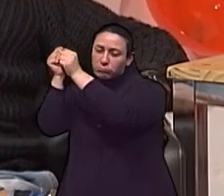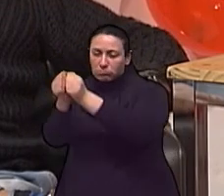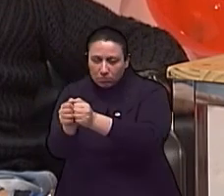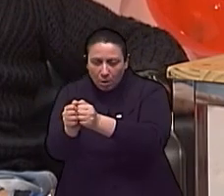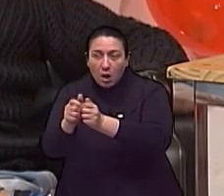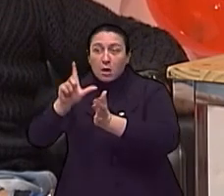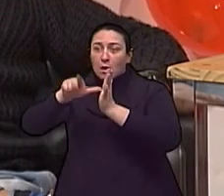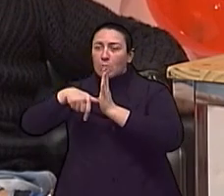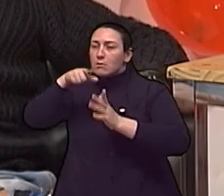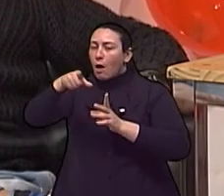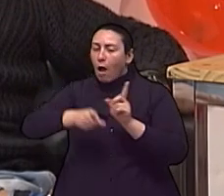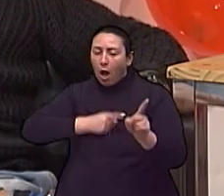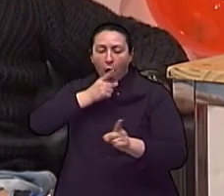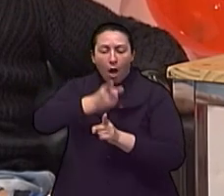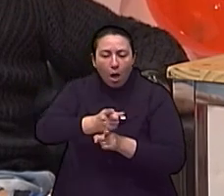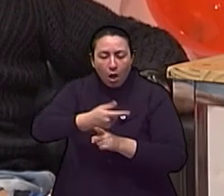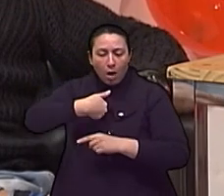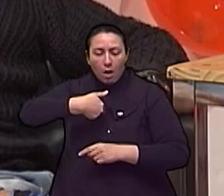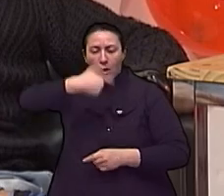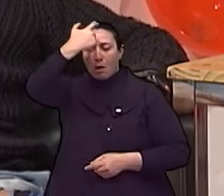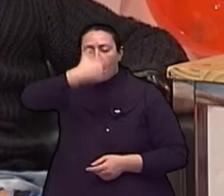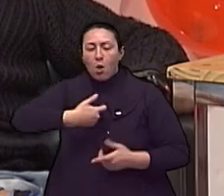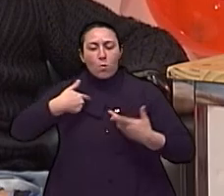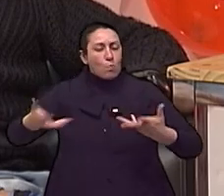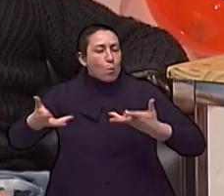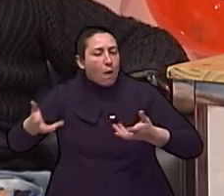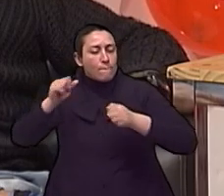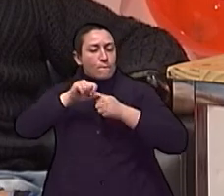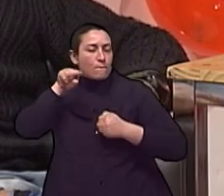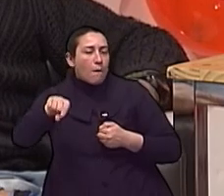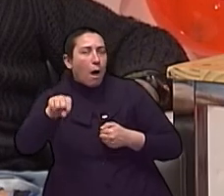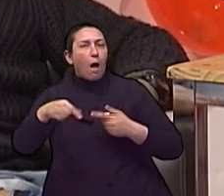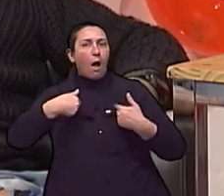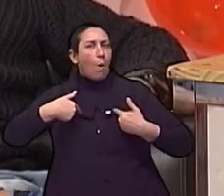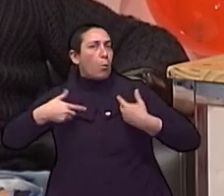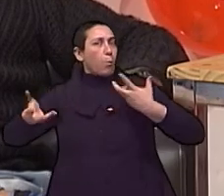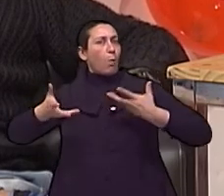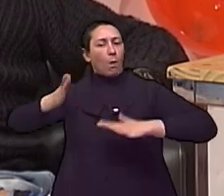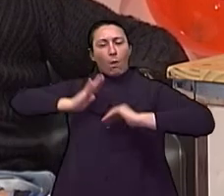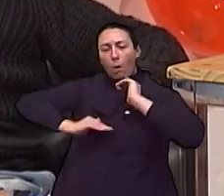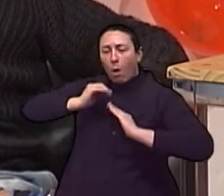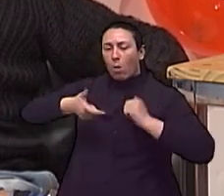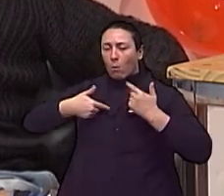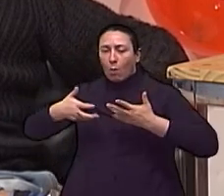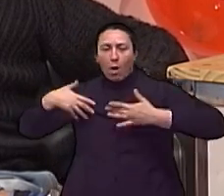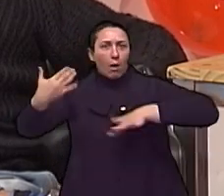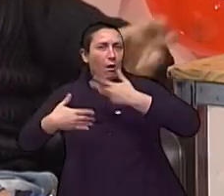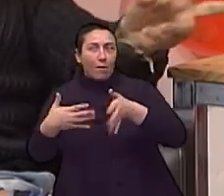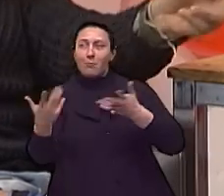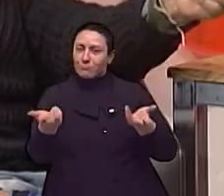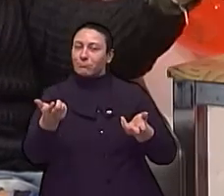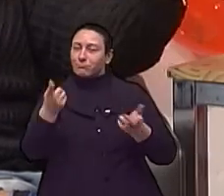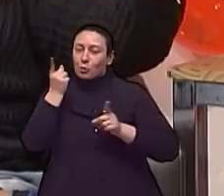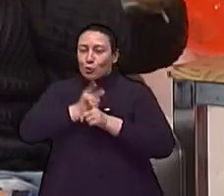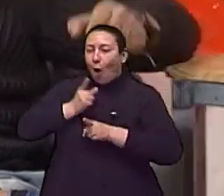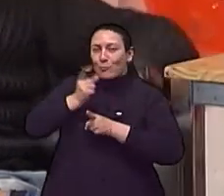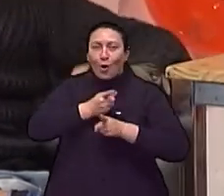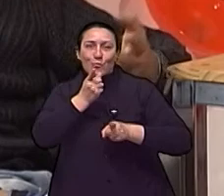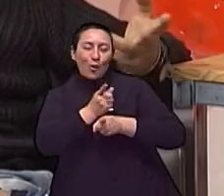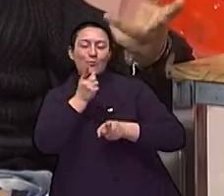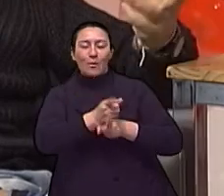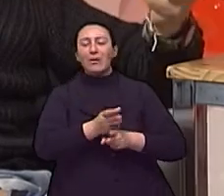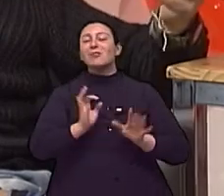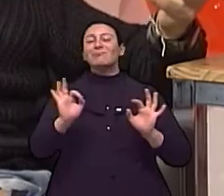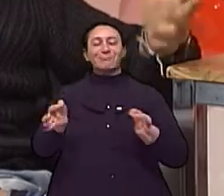de repente ele se vê descobre que é o que ele queria estar mesmo ali conversando E tratando de suas questões né eu me lembrei do